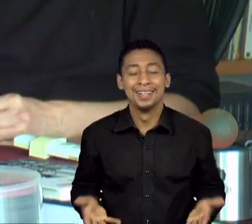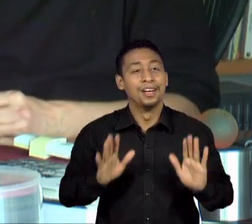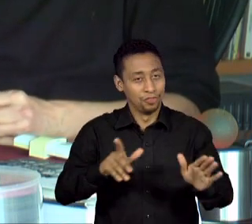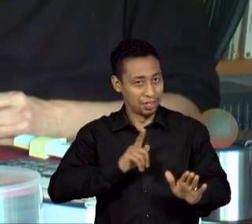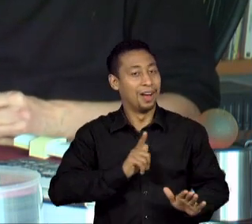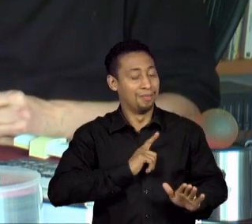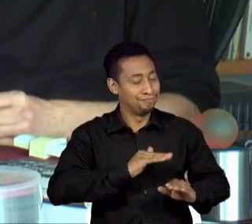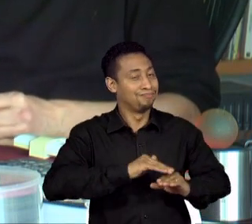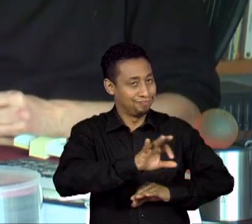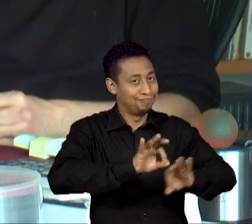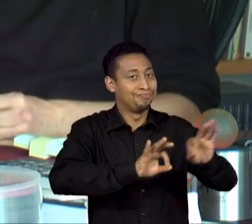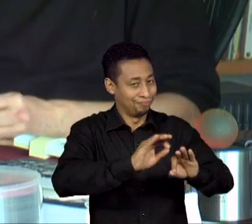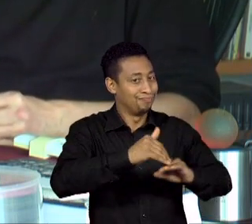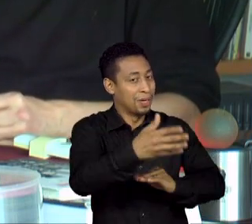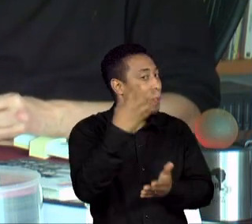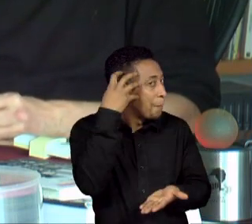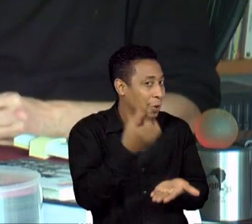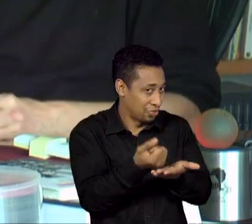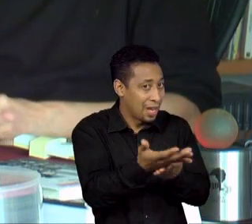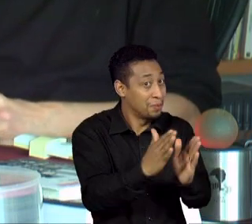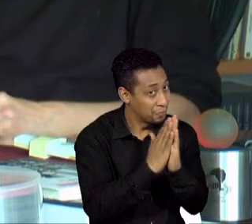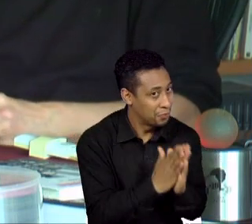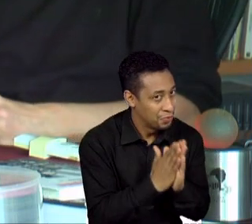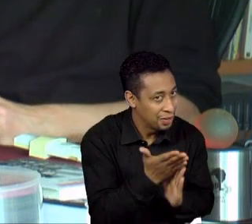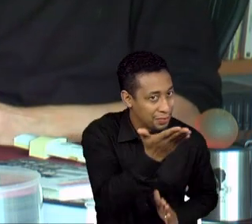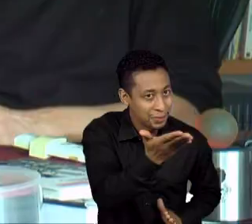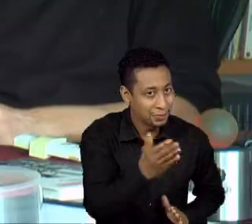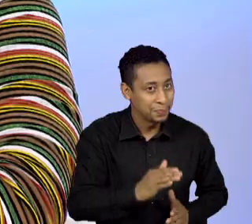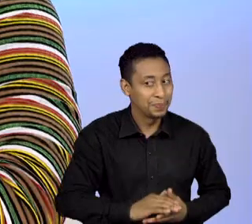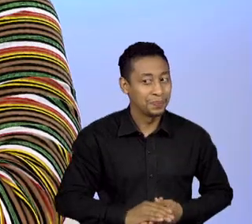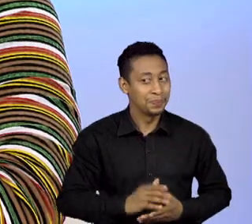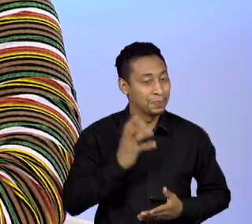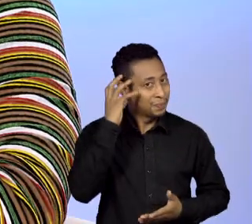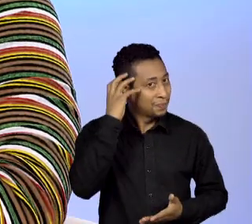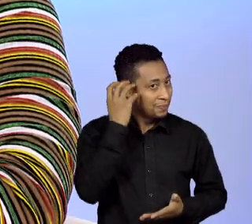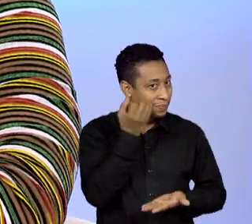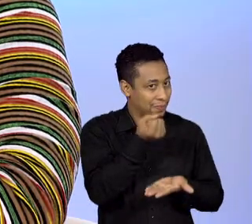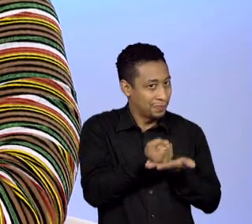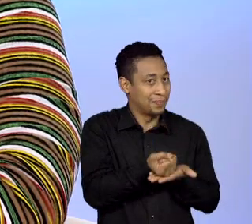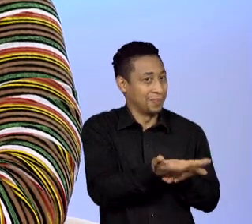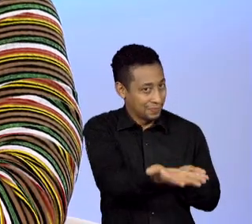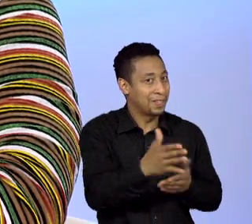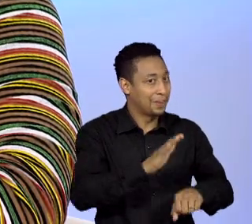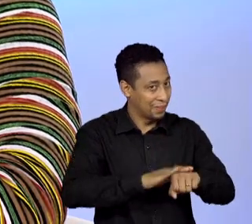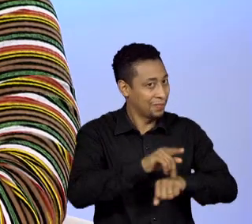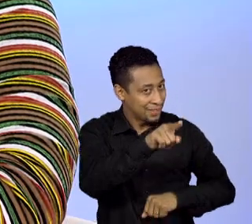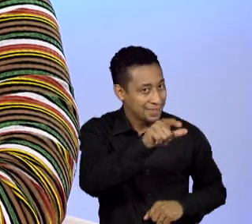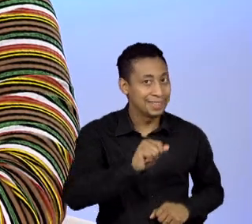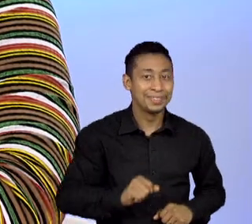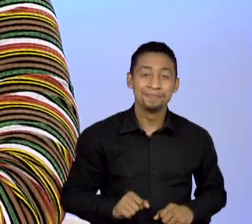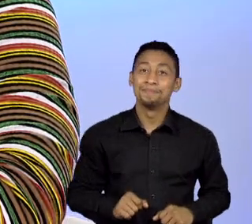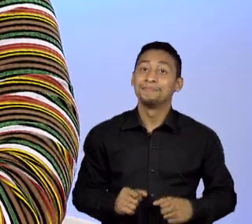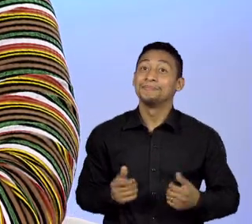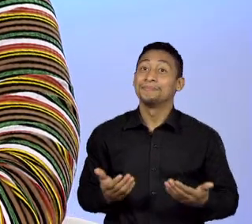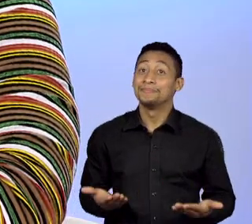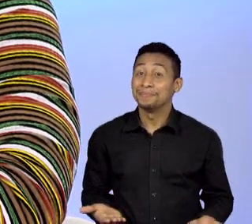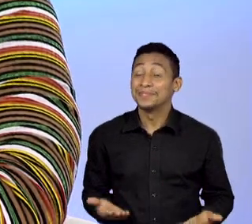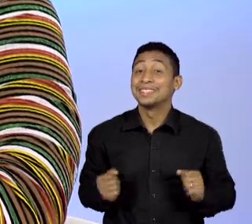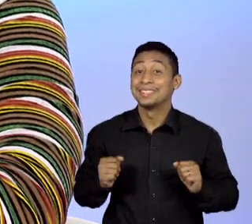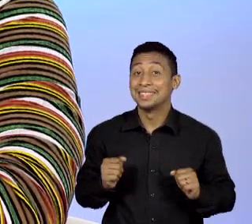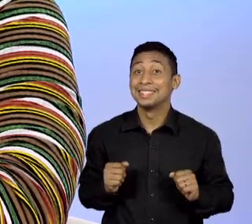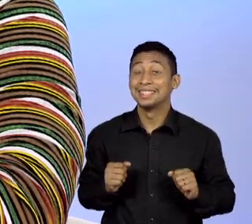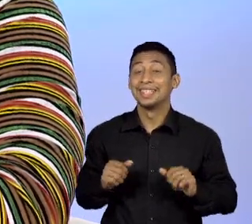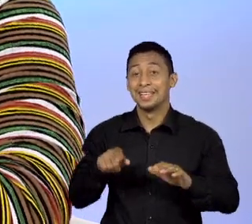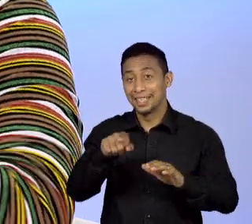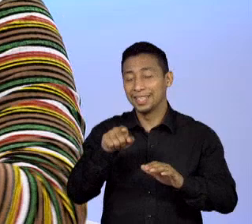Vamos viabilizar esse podcast, por favor, Sabrina. Então, Jorge, já pegando aí o gancho, né, do I May